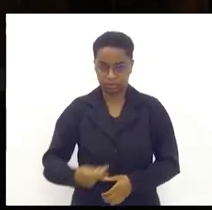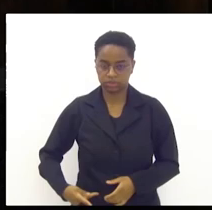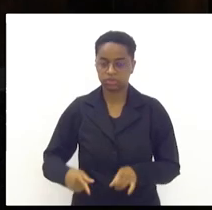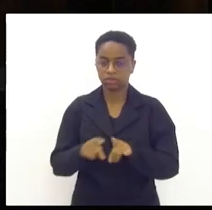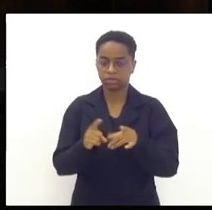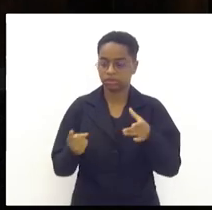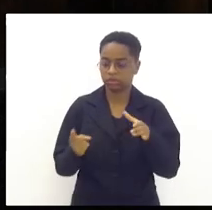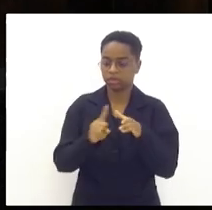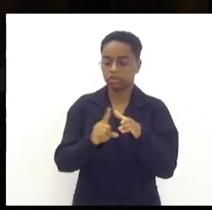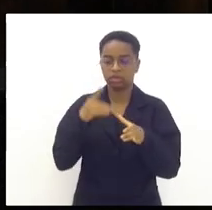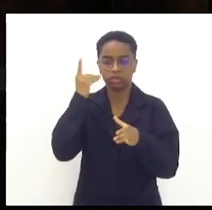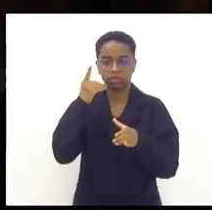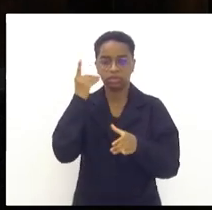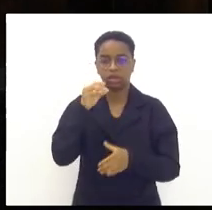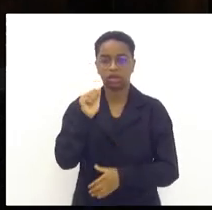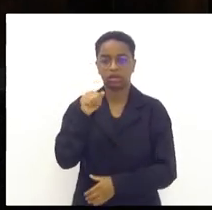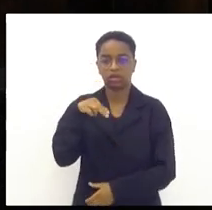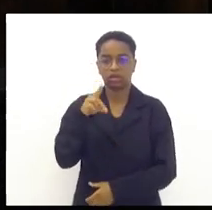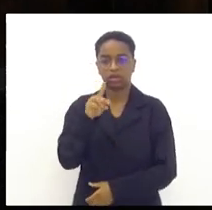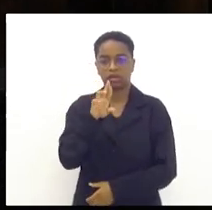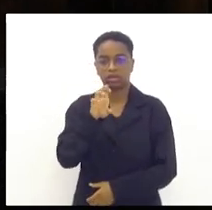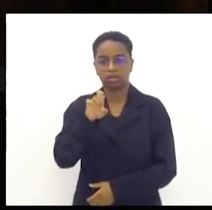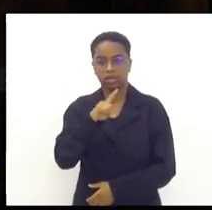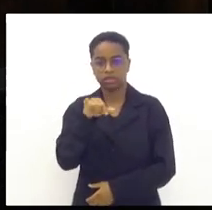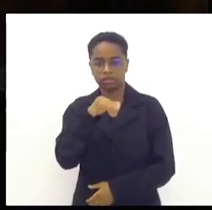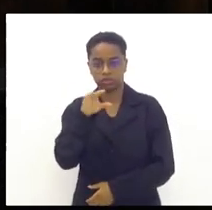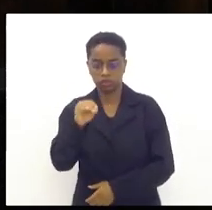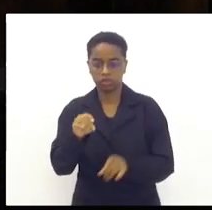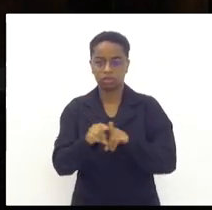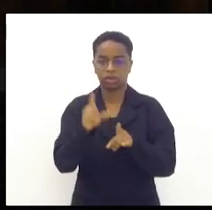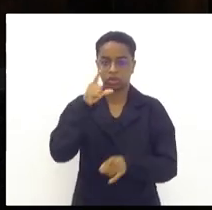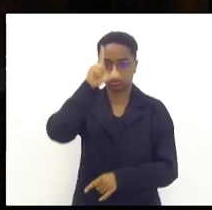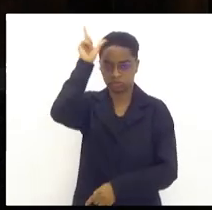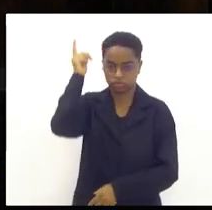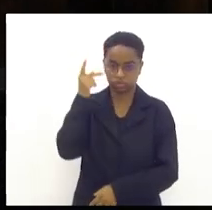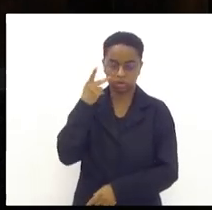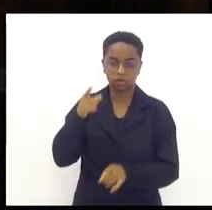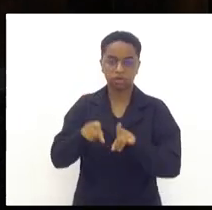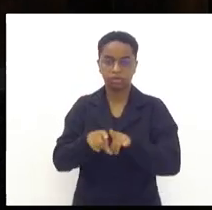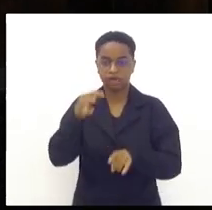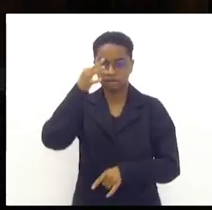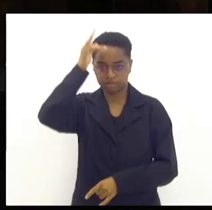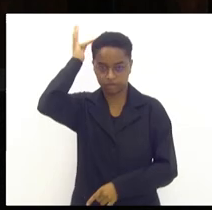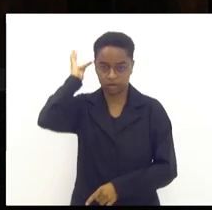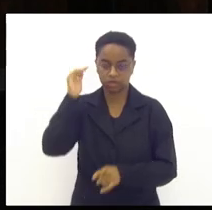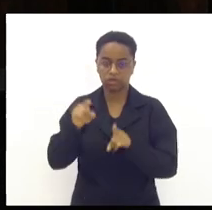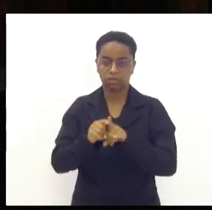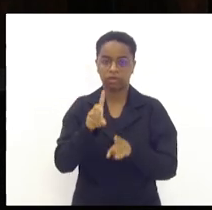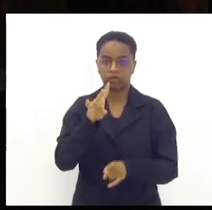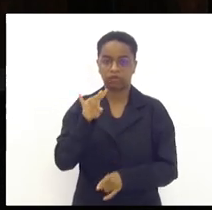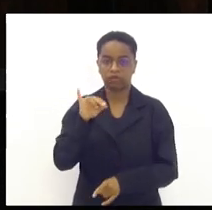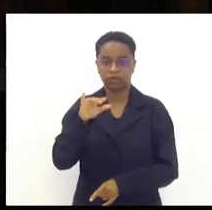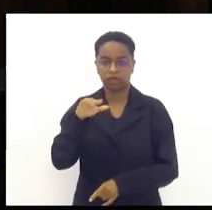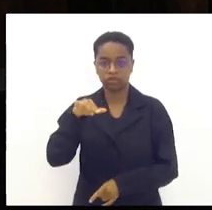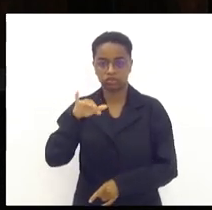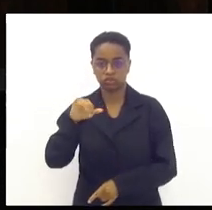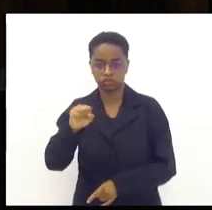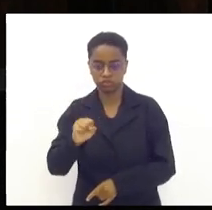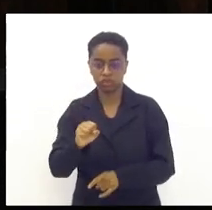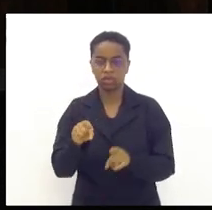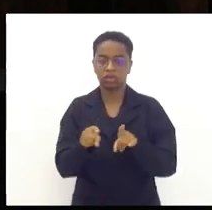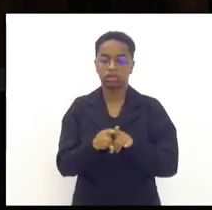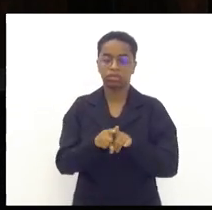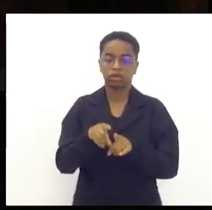deputado Andrezinho Siciliano, do deputado Luiz Paulo, Fred Pacheco, Vinícius Cozzolino e com